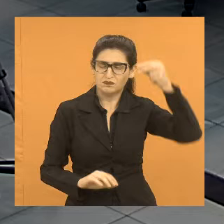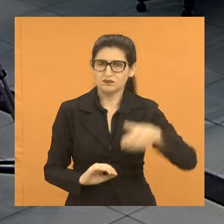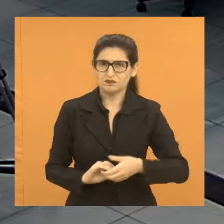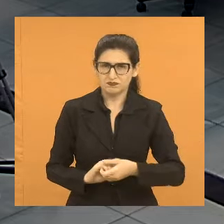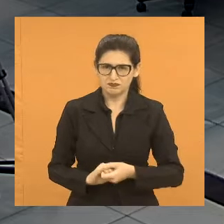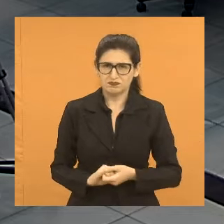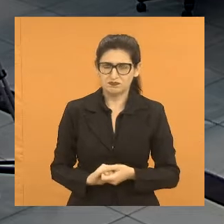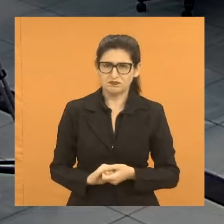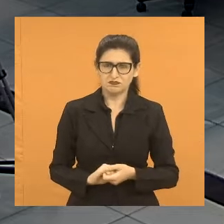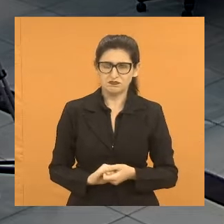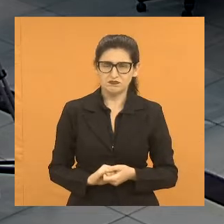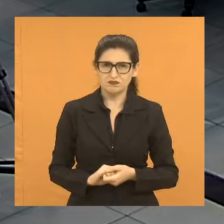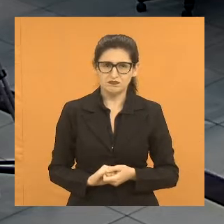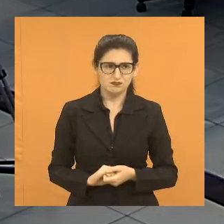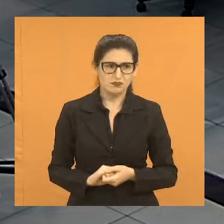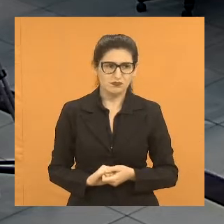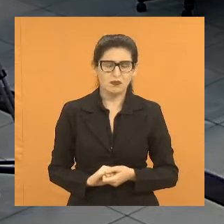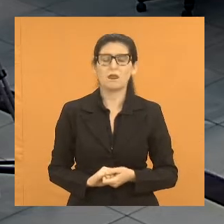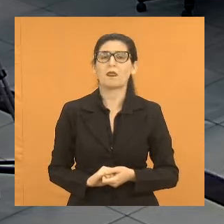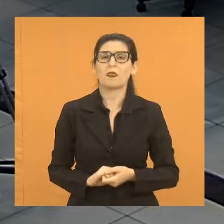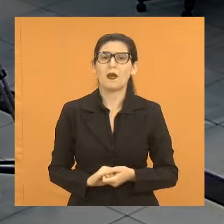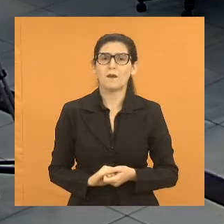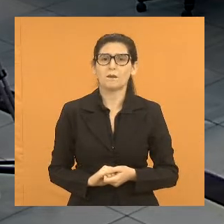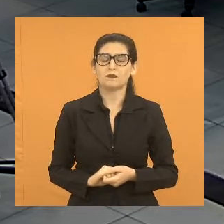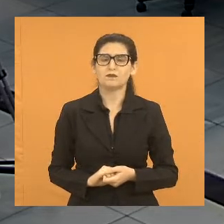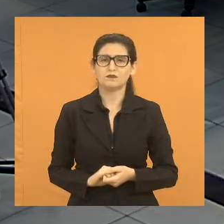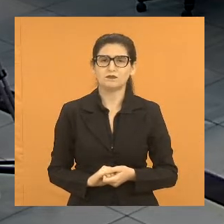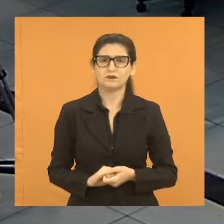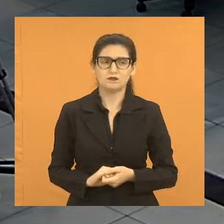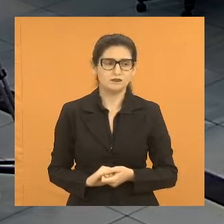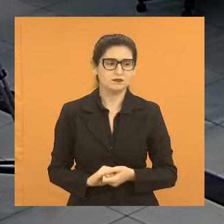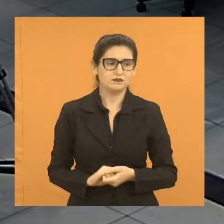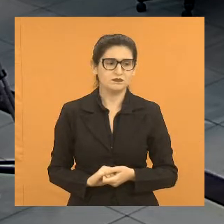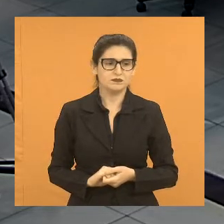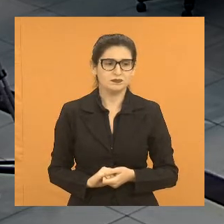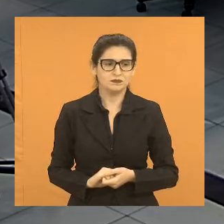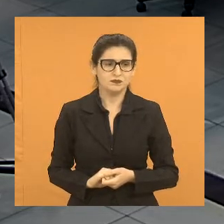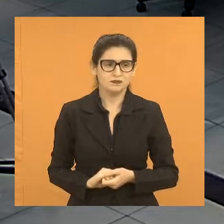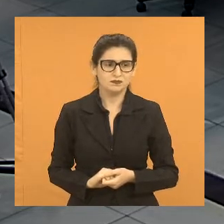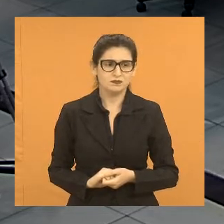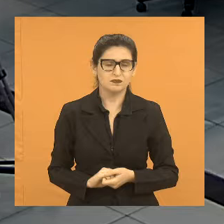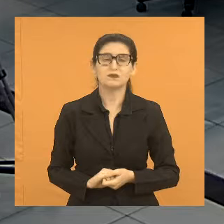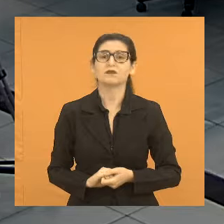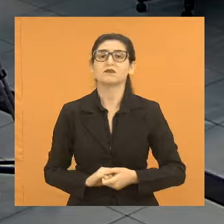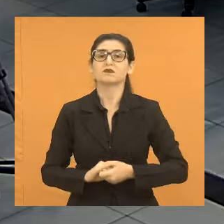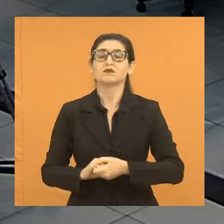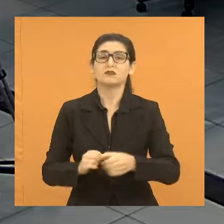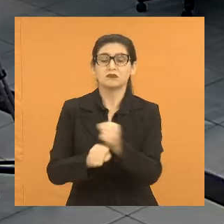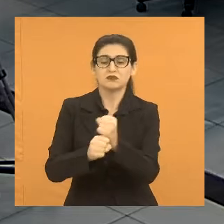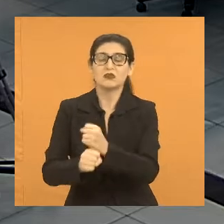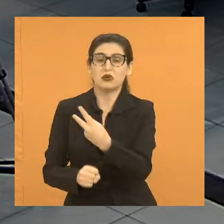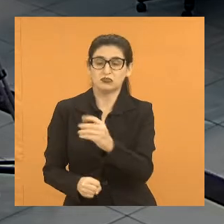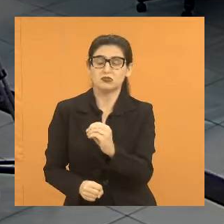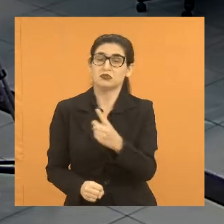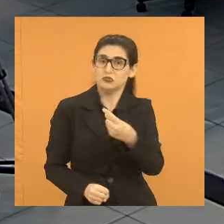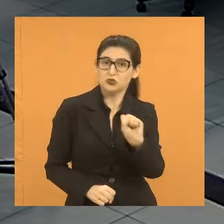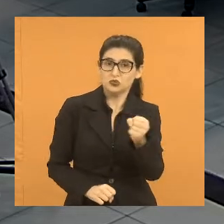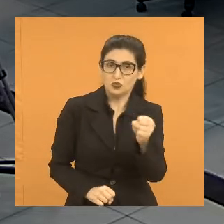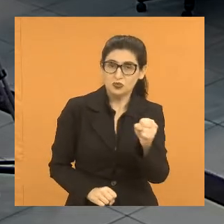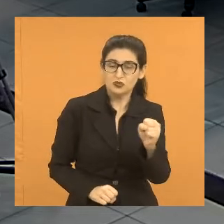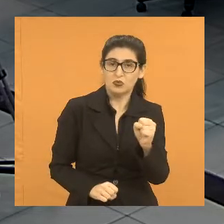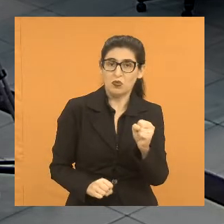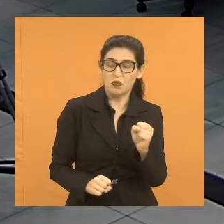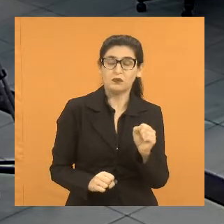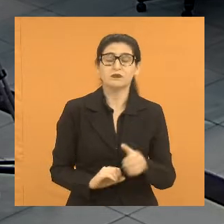Está passando? Pode passar. População, em 2018, nós